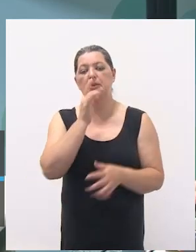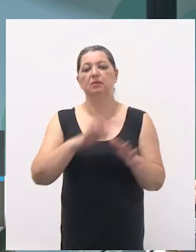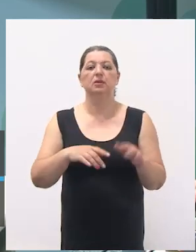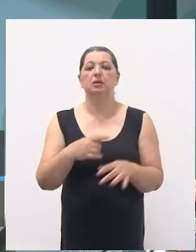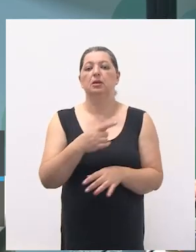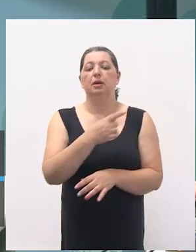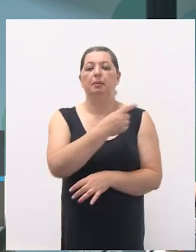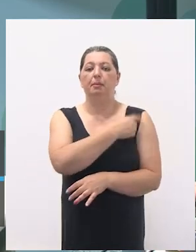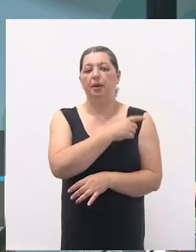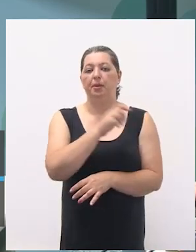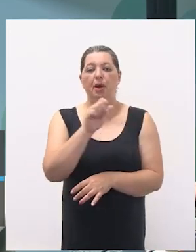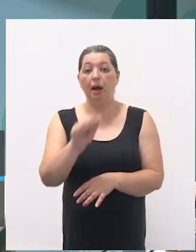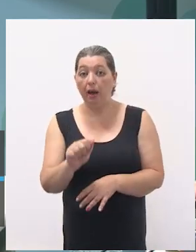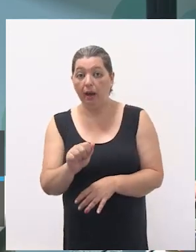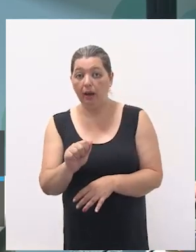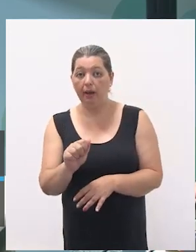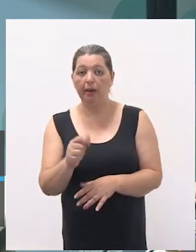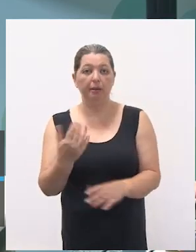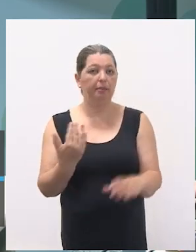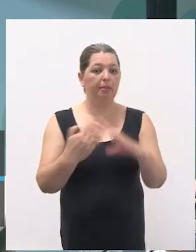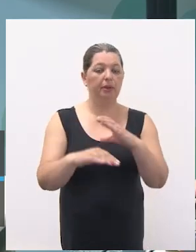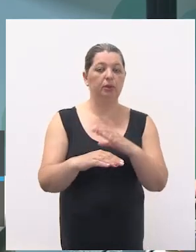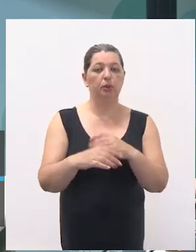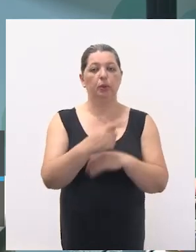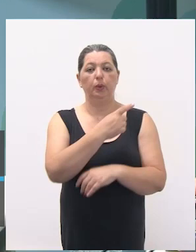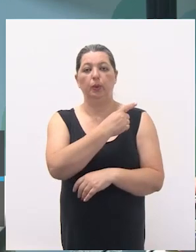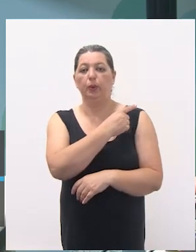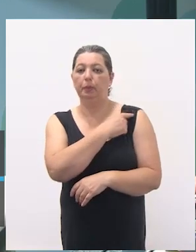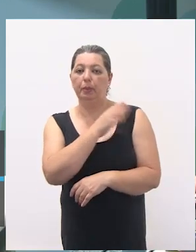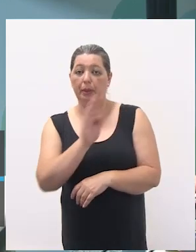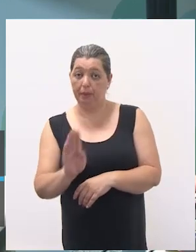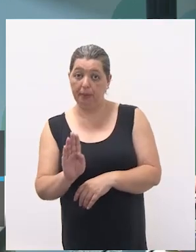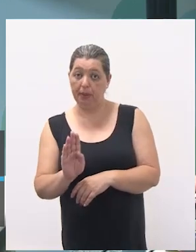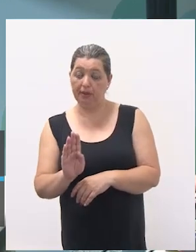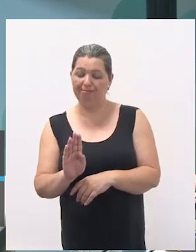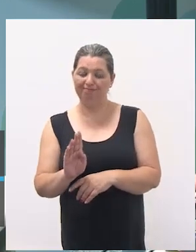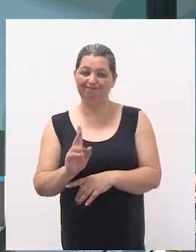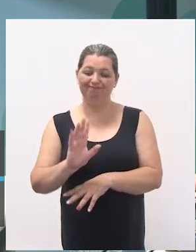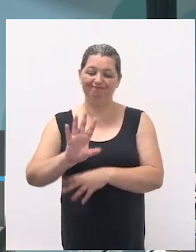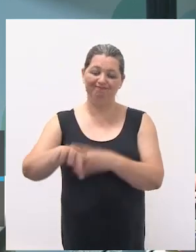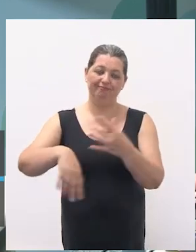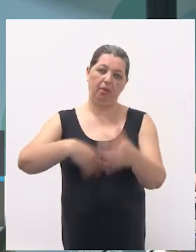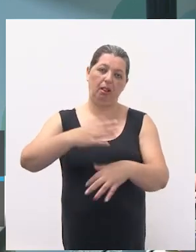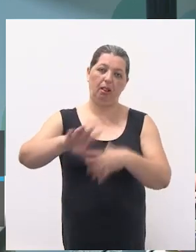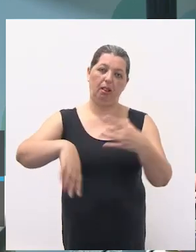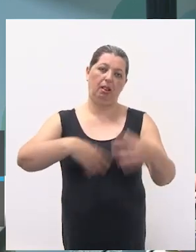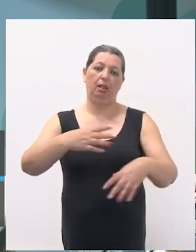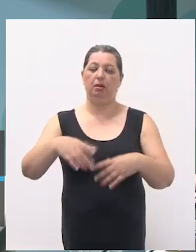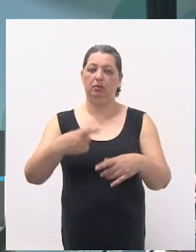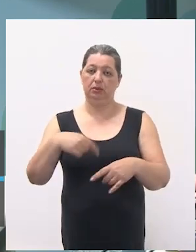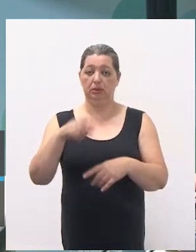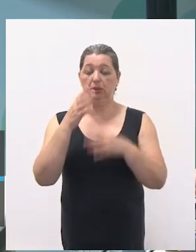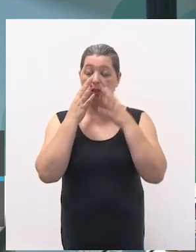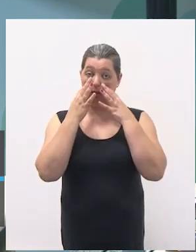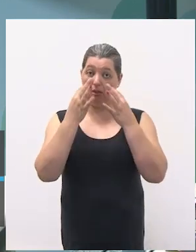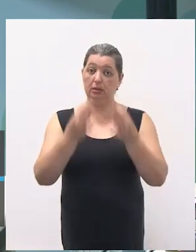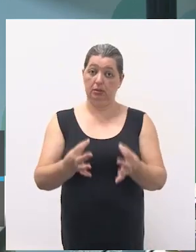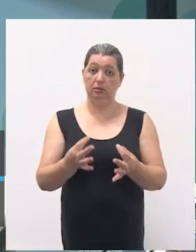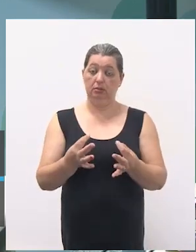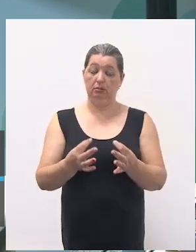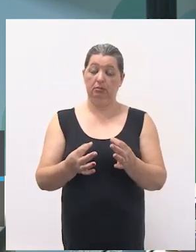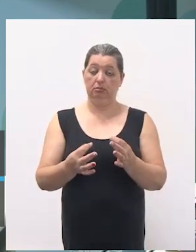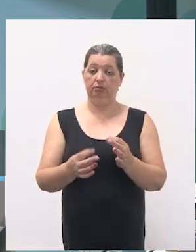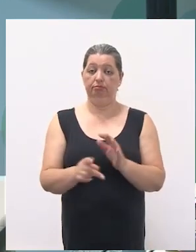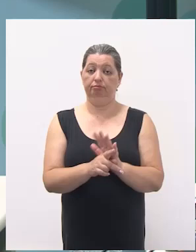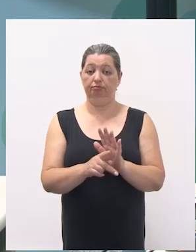teu código de filosofia no primeiro B e você não dá aula lá, vai virar uma doideira, né? Então tomem cuidado com relação aos códigos.